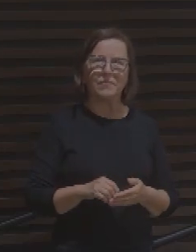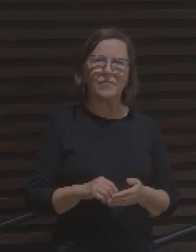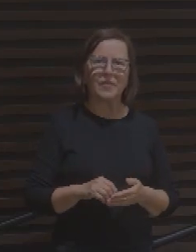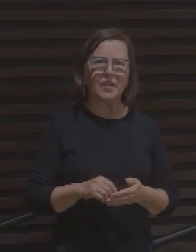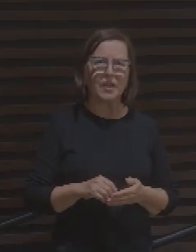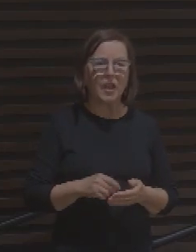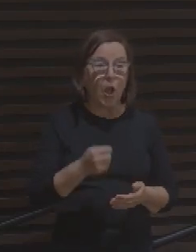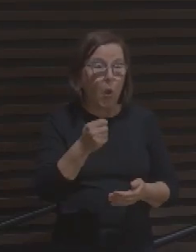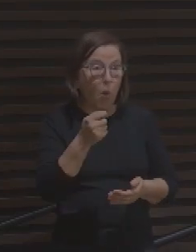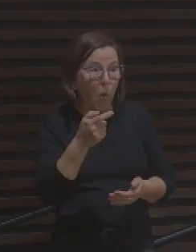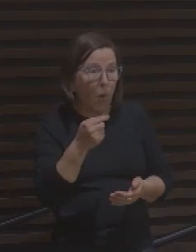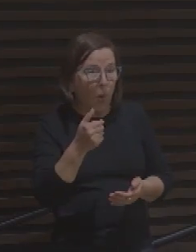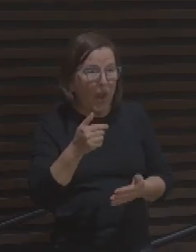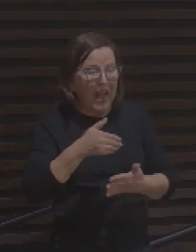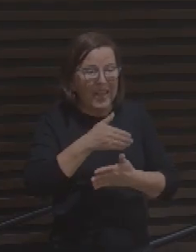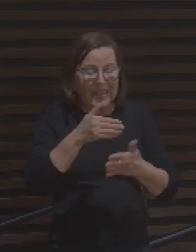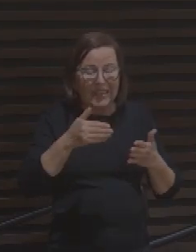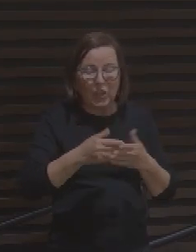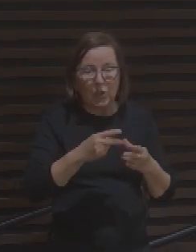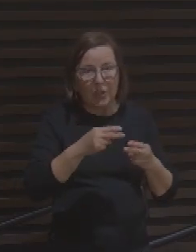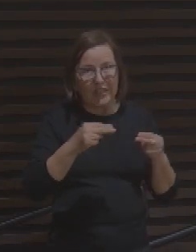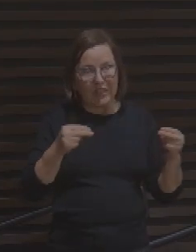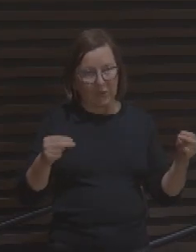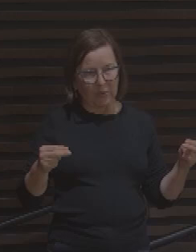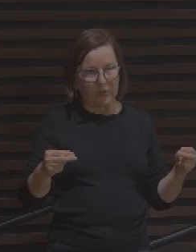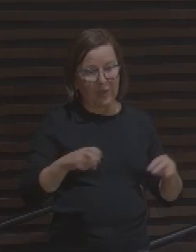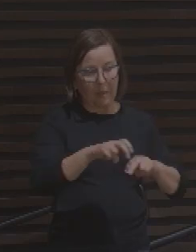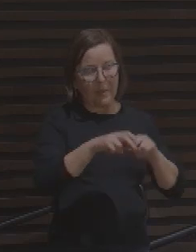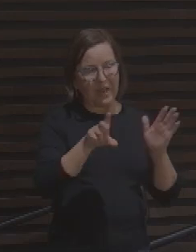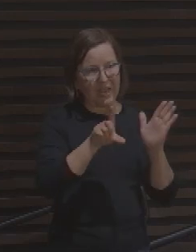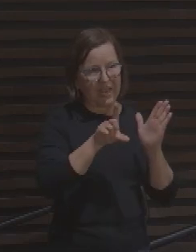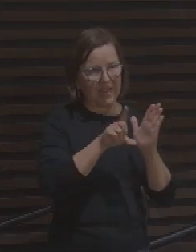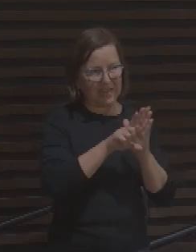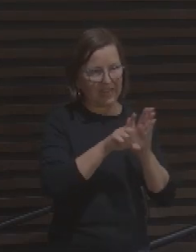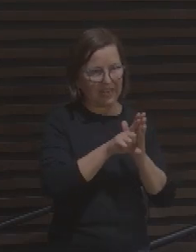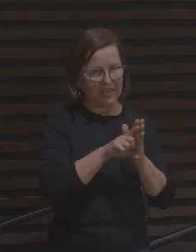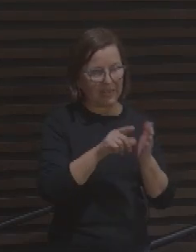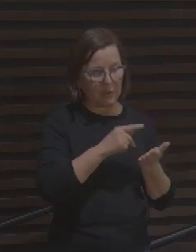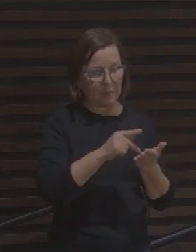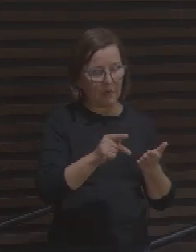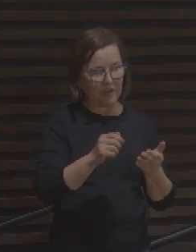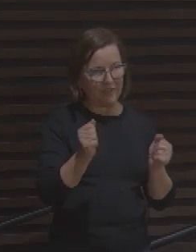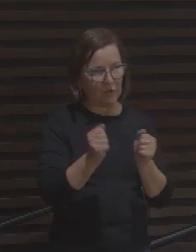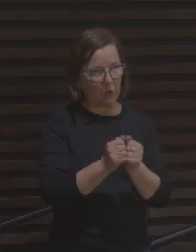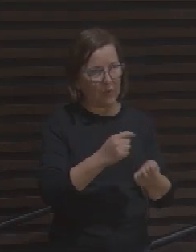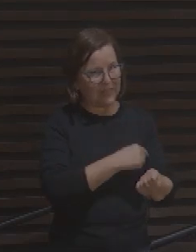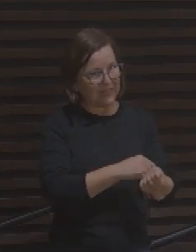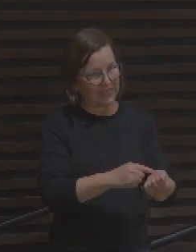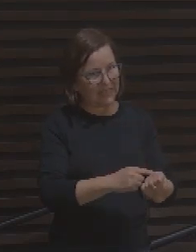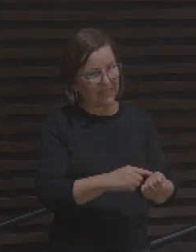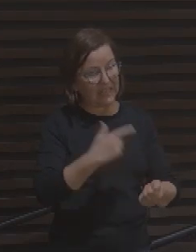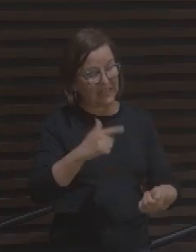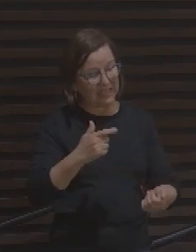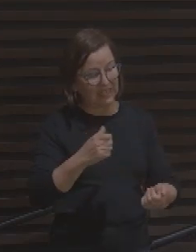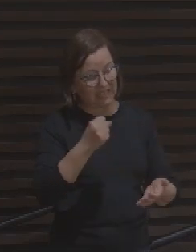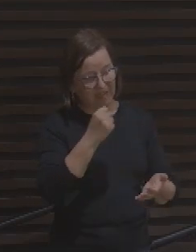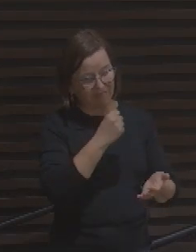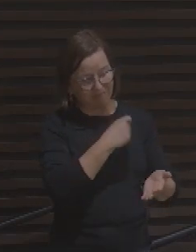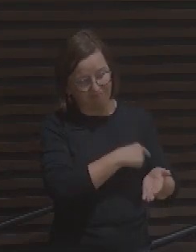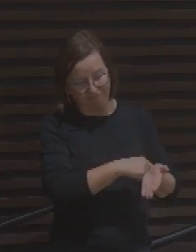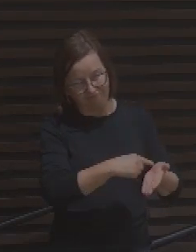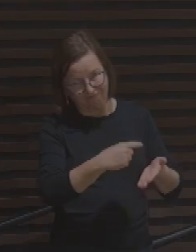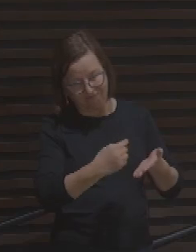coisas, segundo a lei, se purificam com sangue, e sem derramamento de